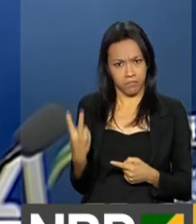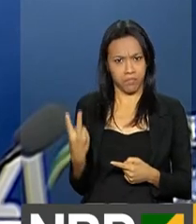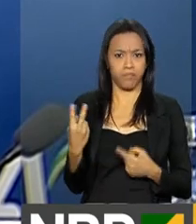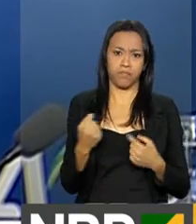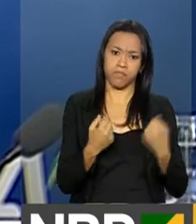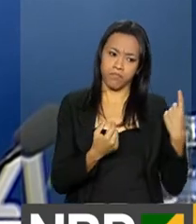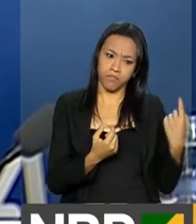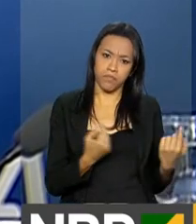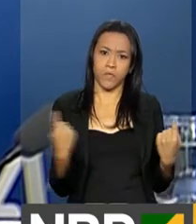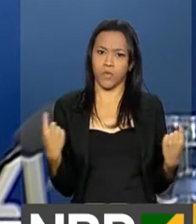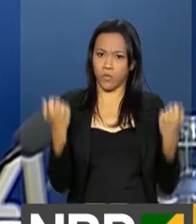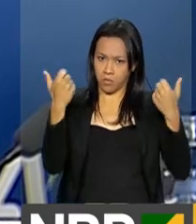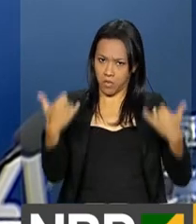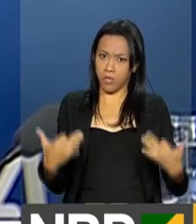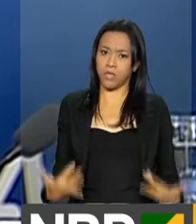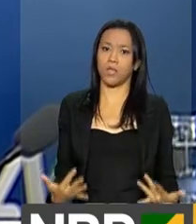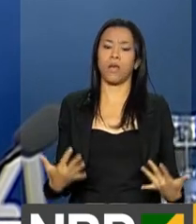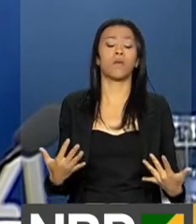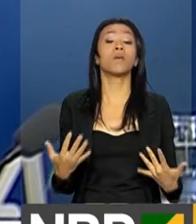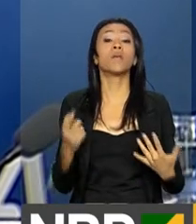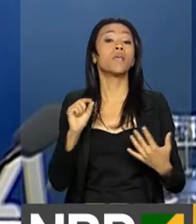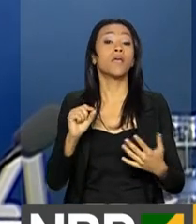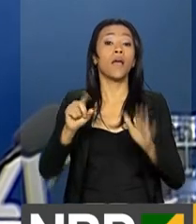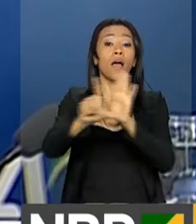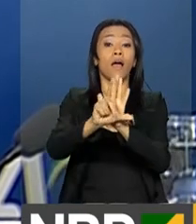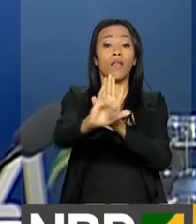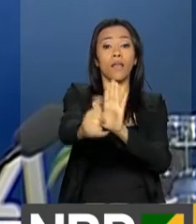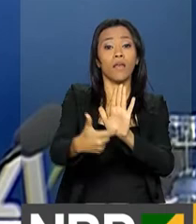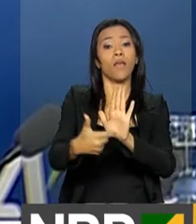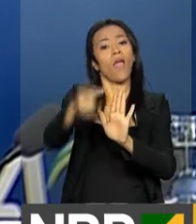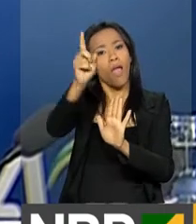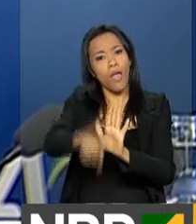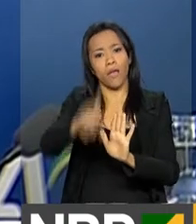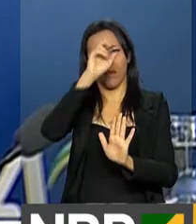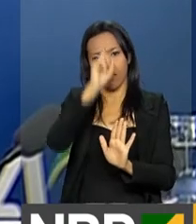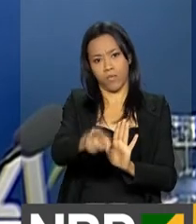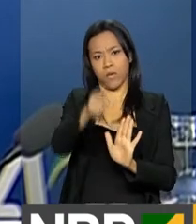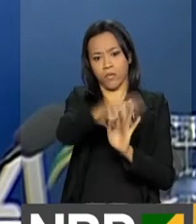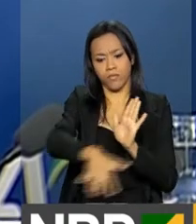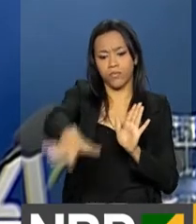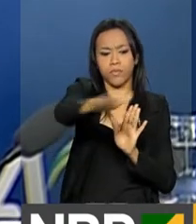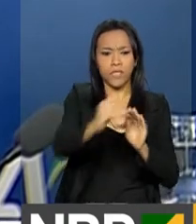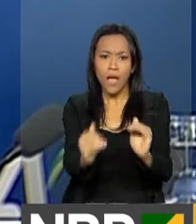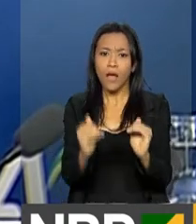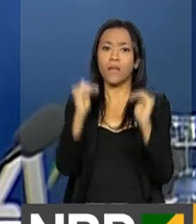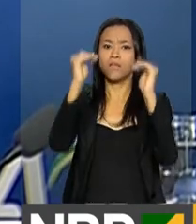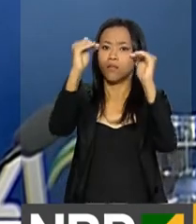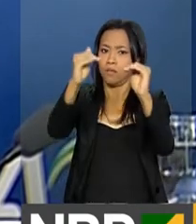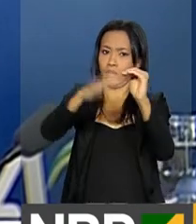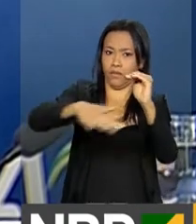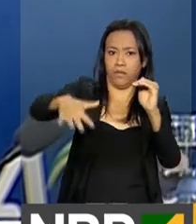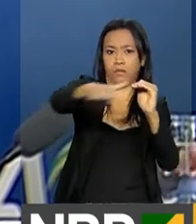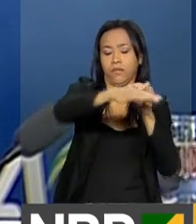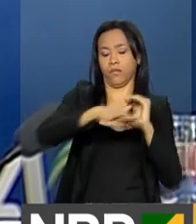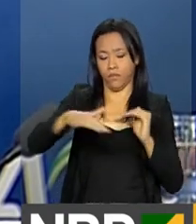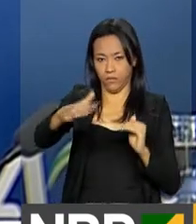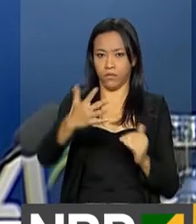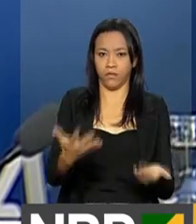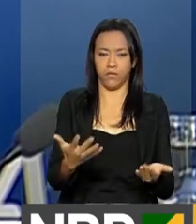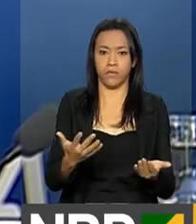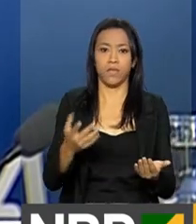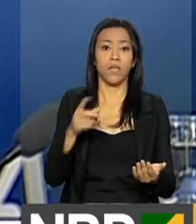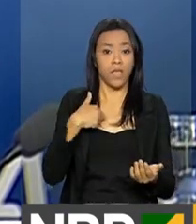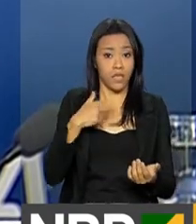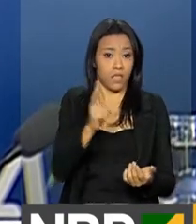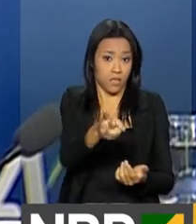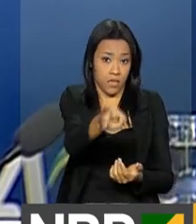Carmen Lúcia fizeram, mostrando que a lei é que deve imperar em todos os momentos, como deve imperar, interessante, de vez em